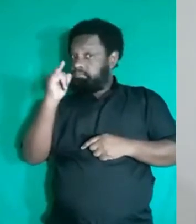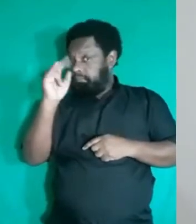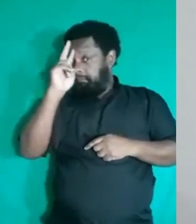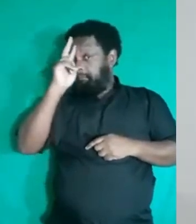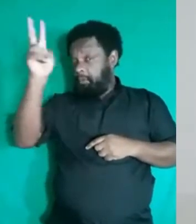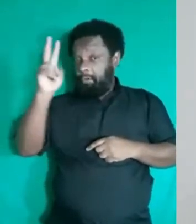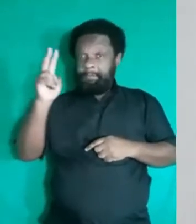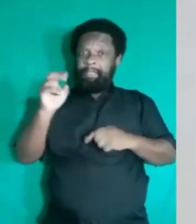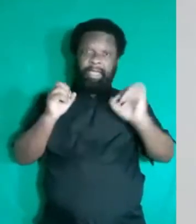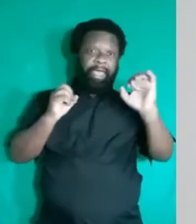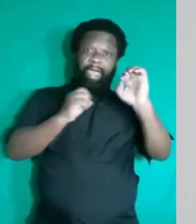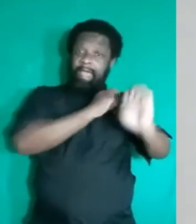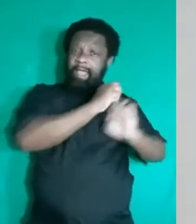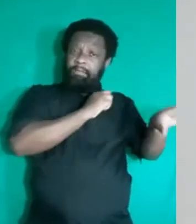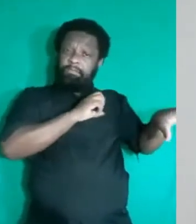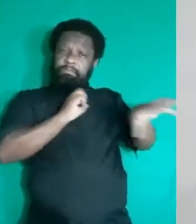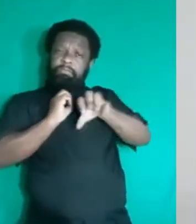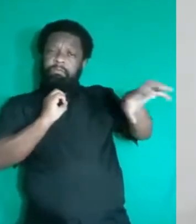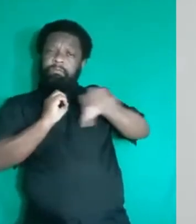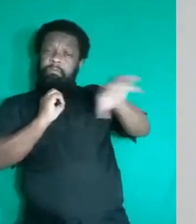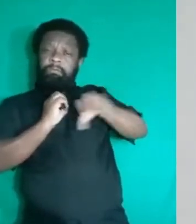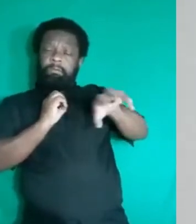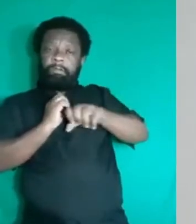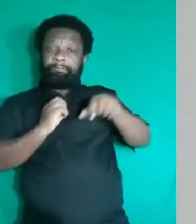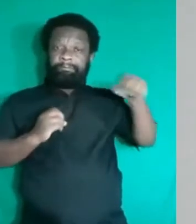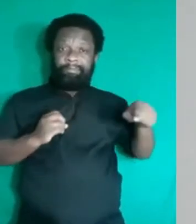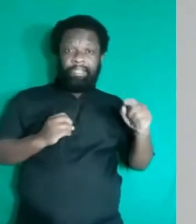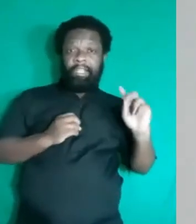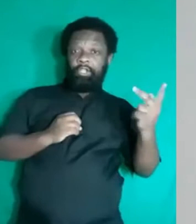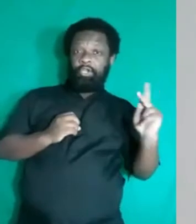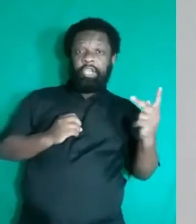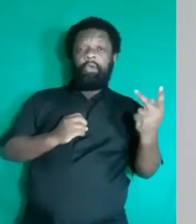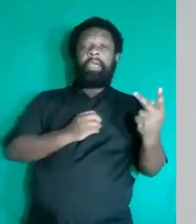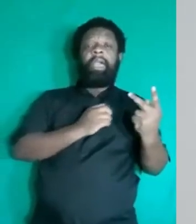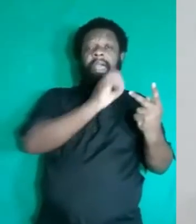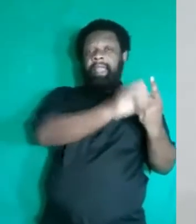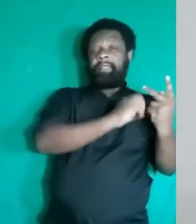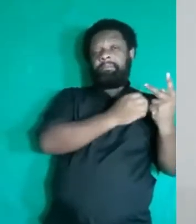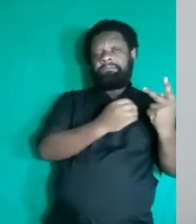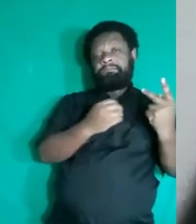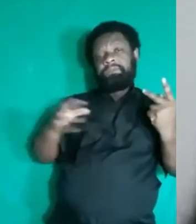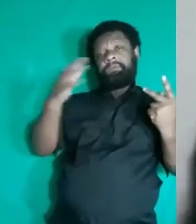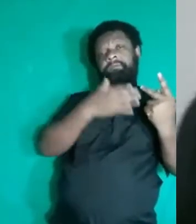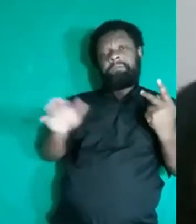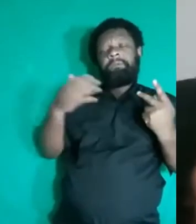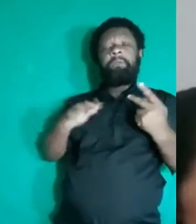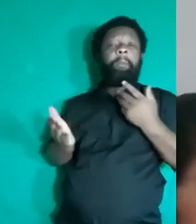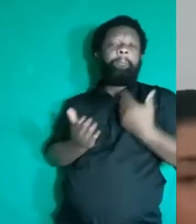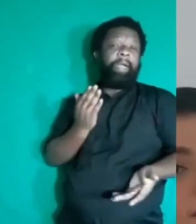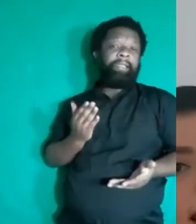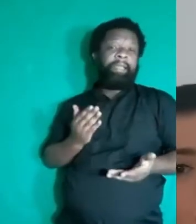O oxigênio é um elemento muito eletronegativo, puxa muitos elétrons da ligação. E o hidrogênio, ele